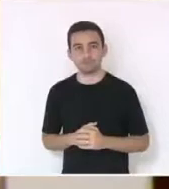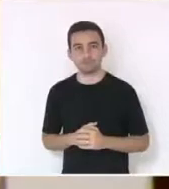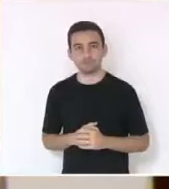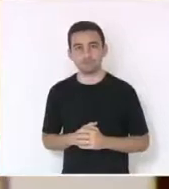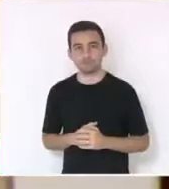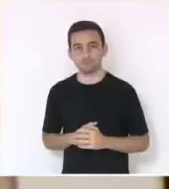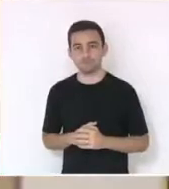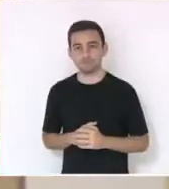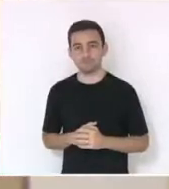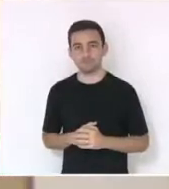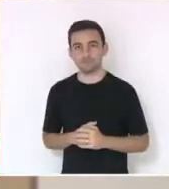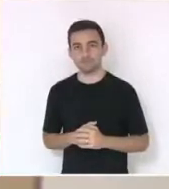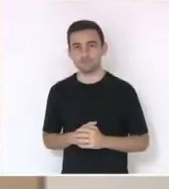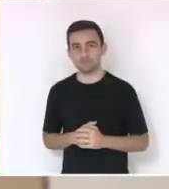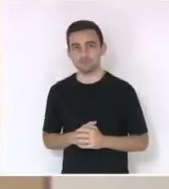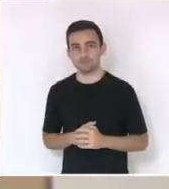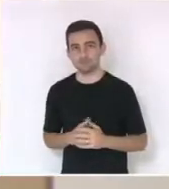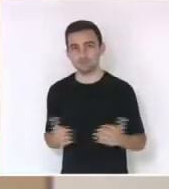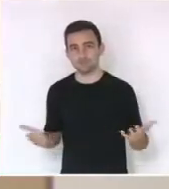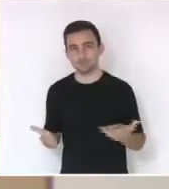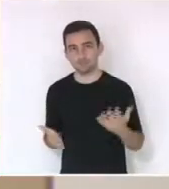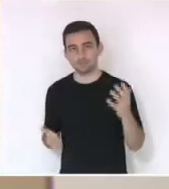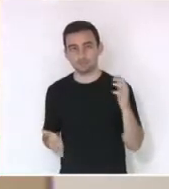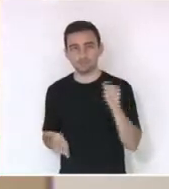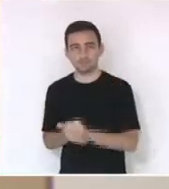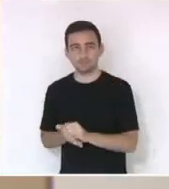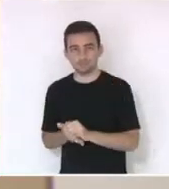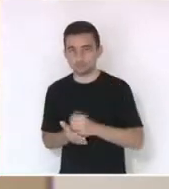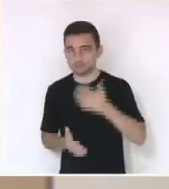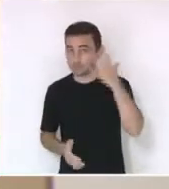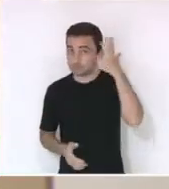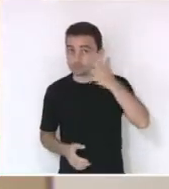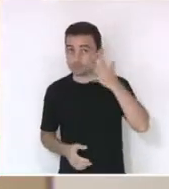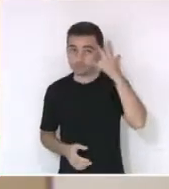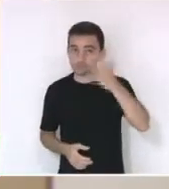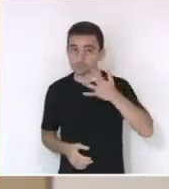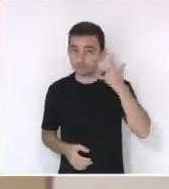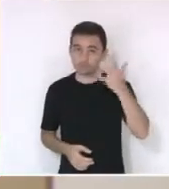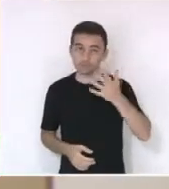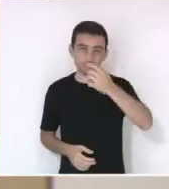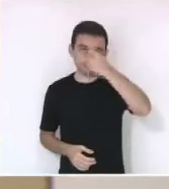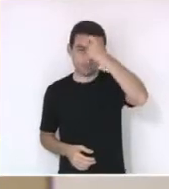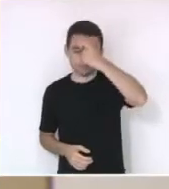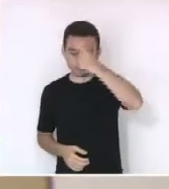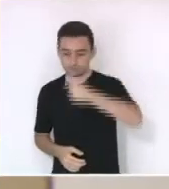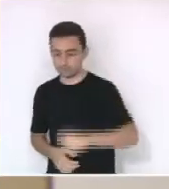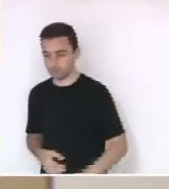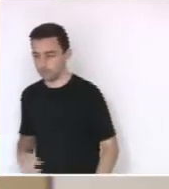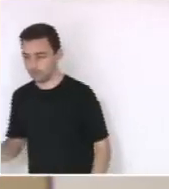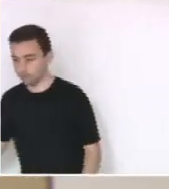Na sequência, inscrito para falar, o deputado Maurício Crudilarc.